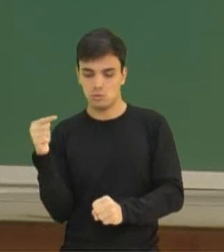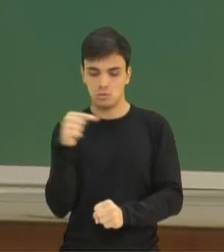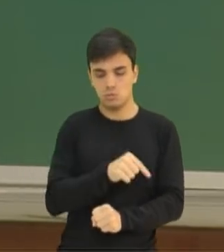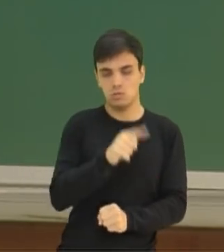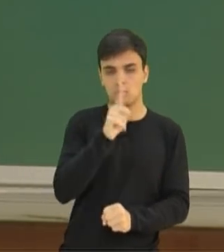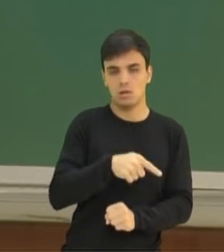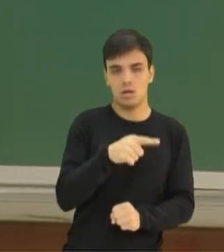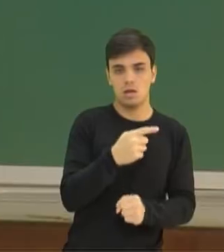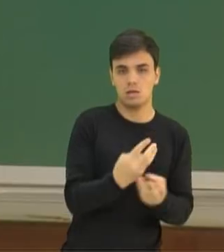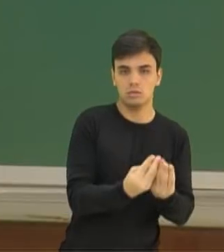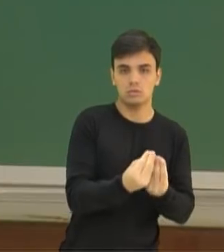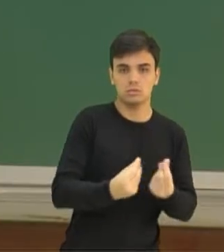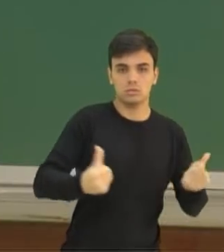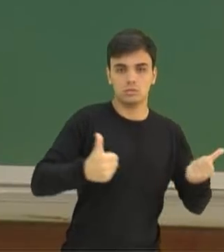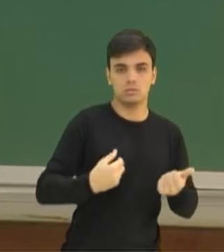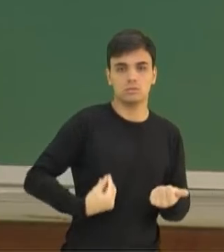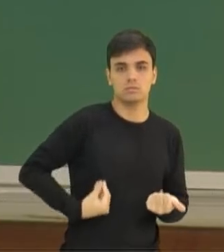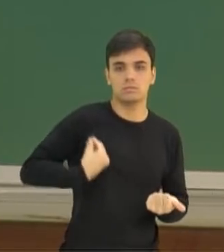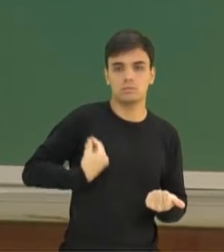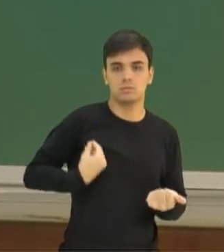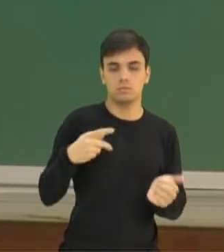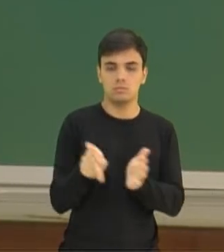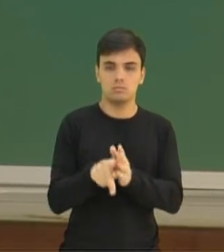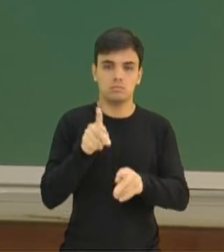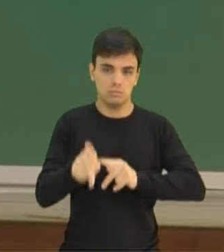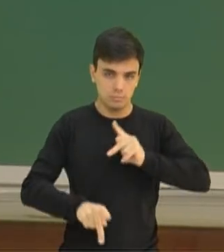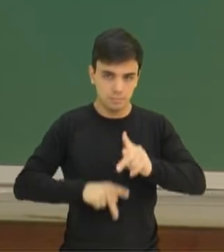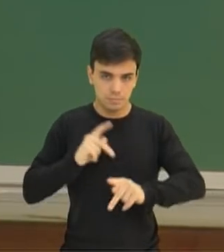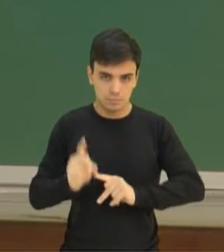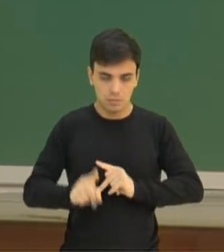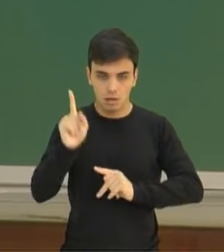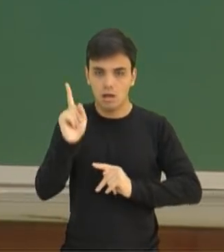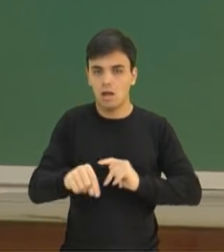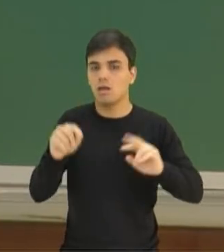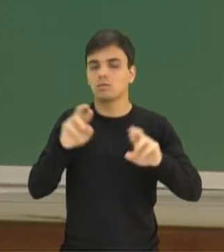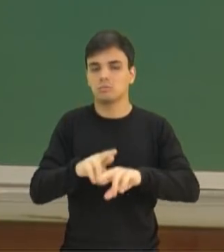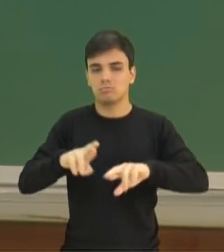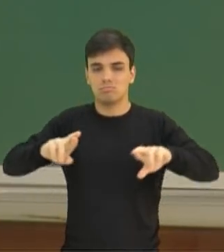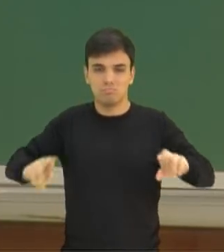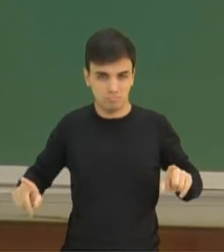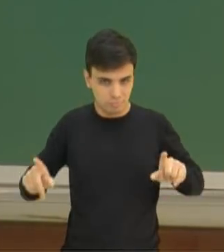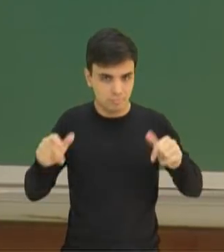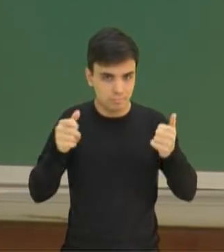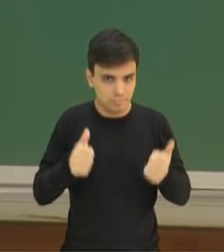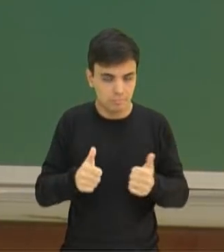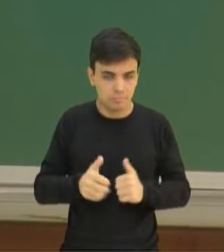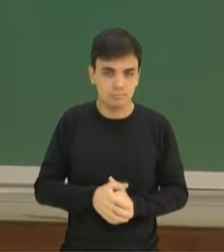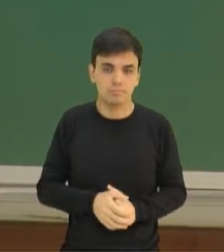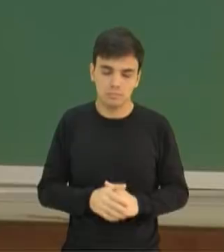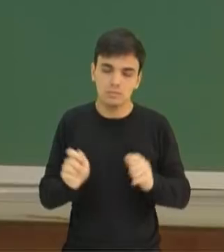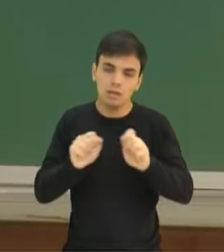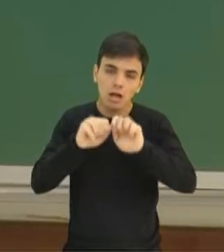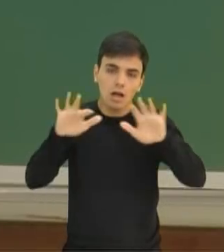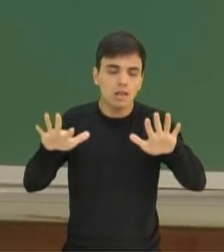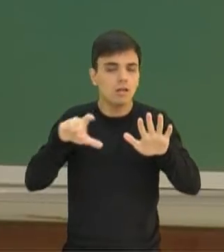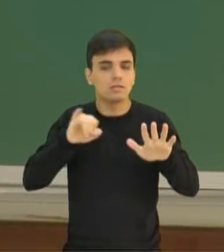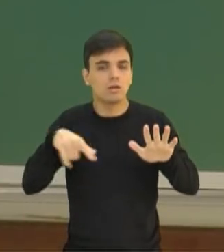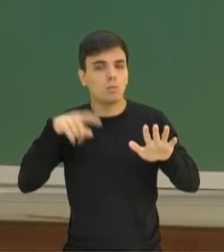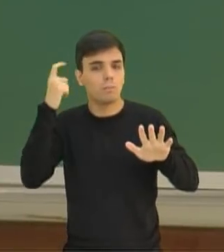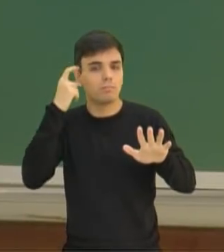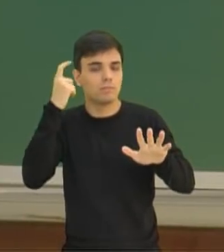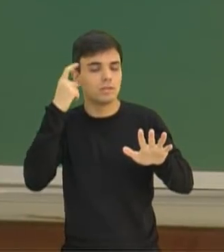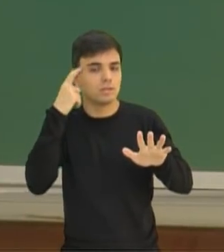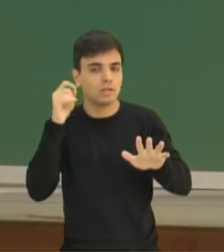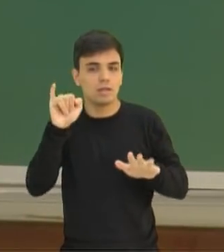da qualidade de vida da população. São coisas distintas, são coisas diferentes. Claro que, se eu pensar